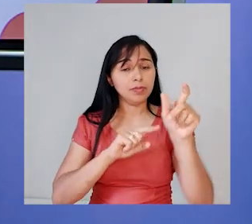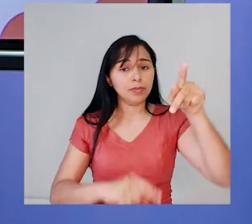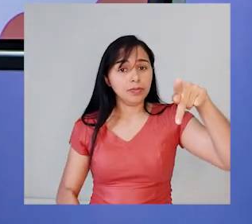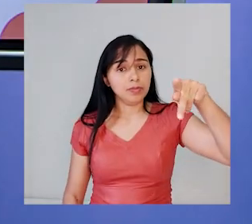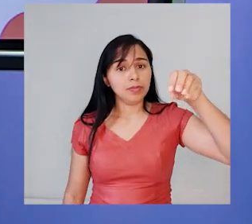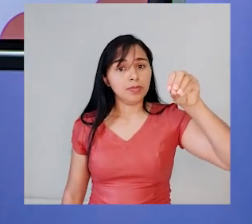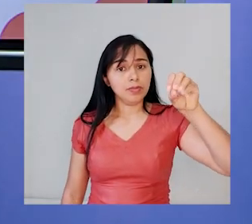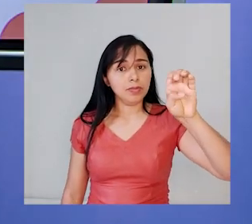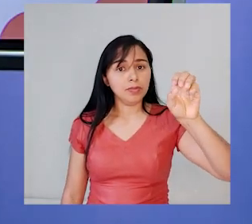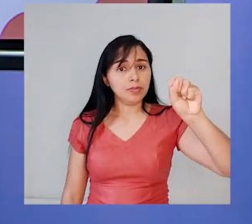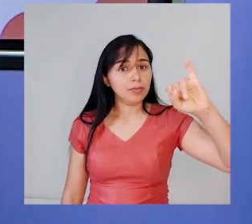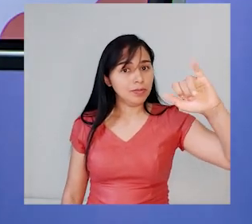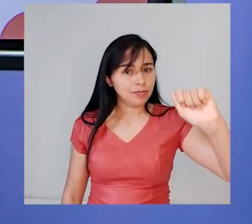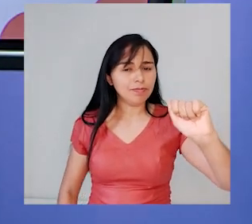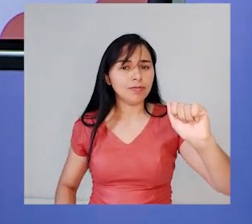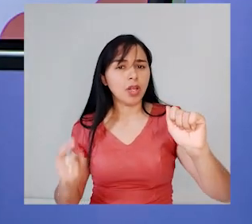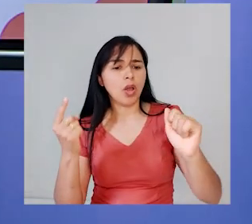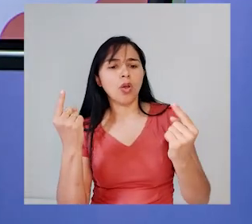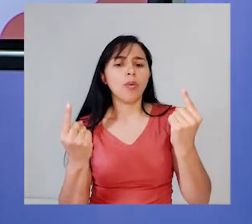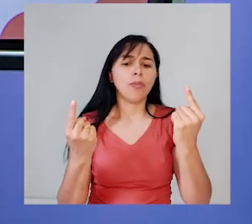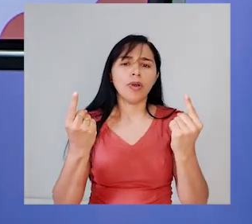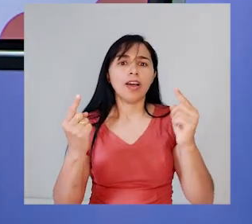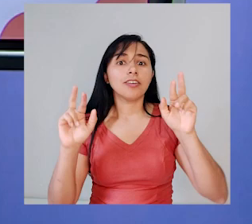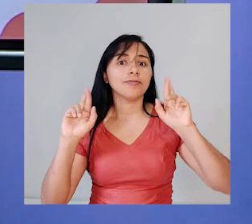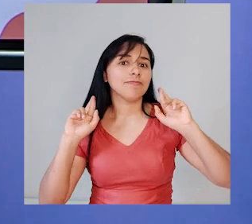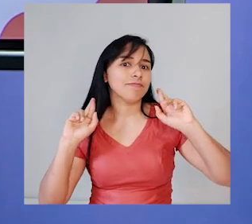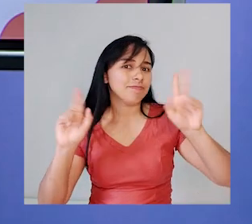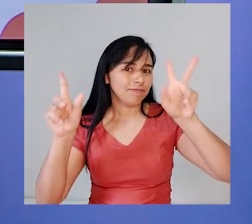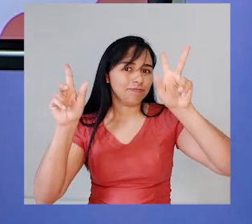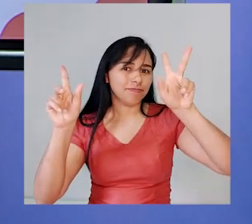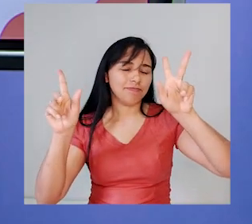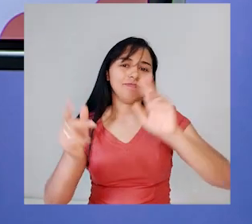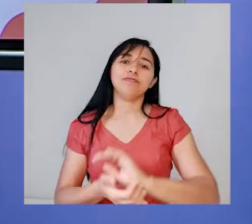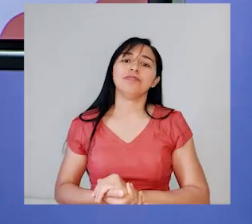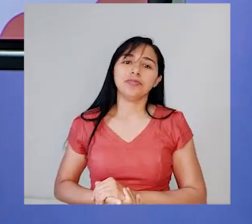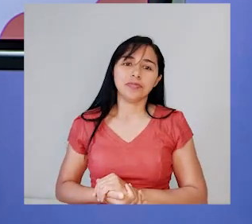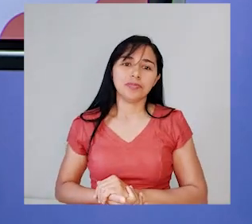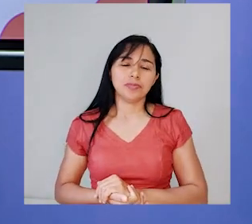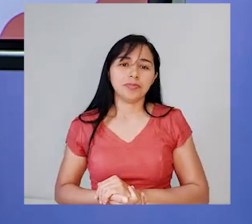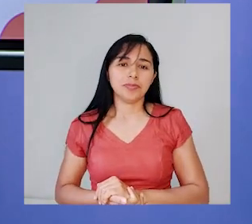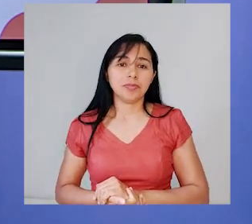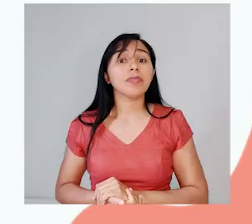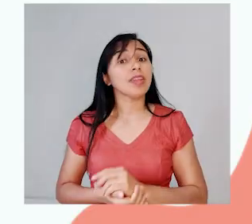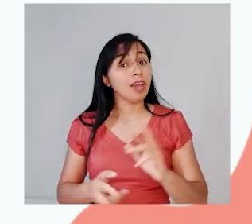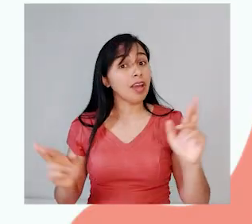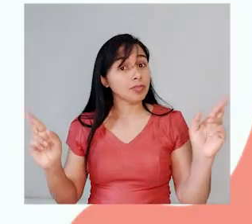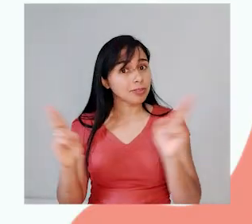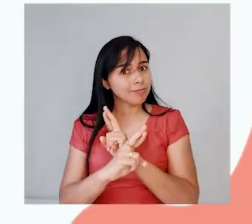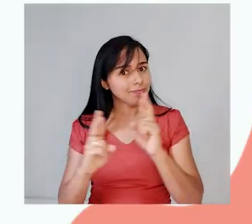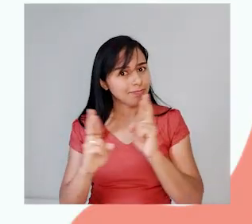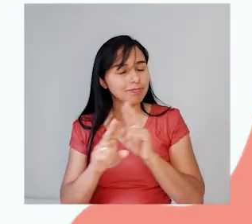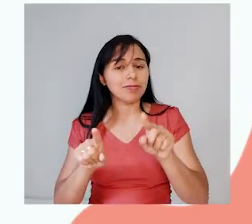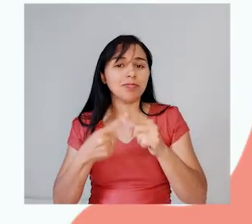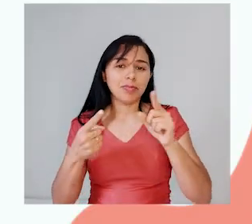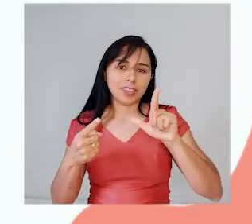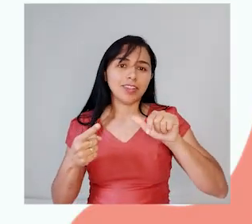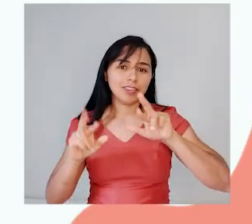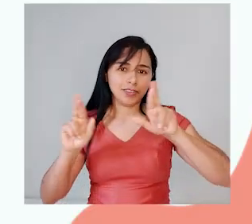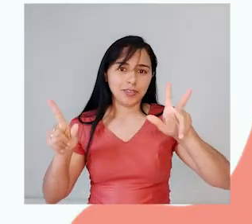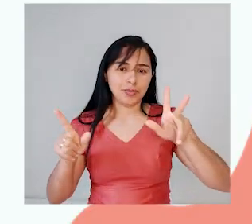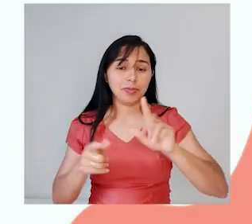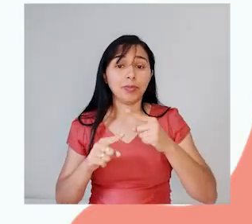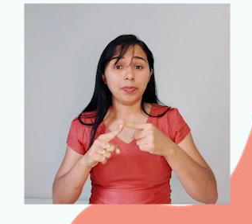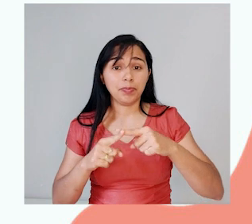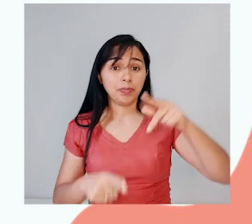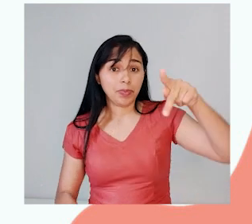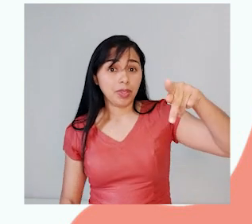mas não são. São coisas relacionadas, mas são coisas diferentes. O poema, ele é o gênero